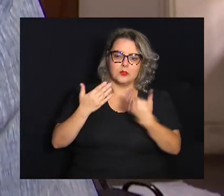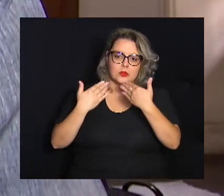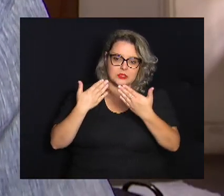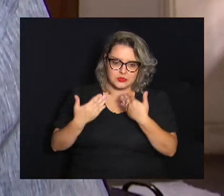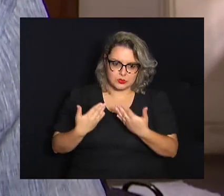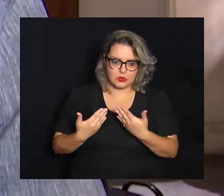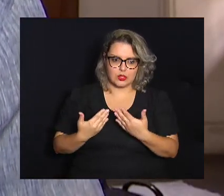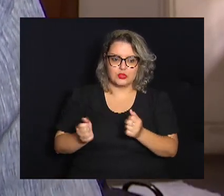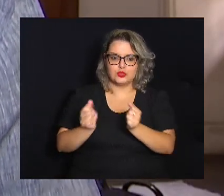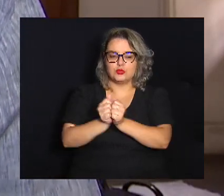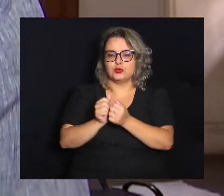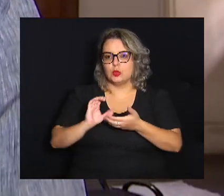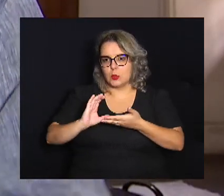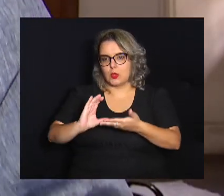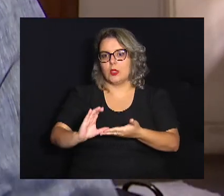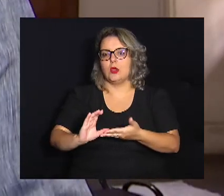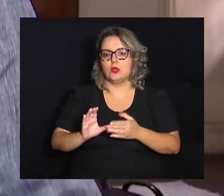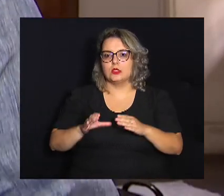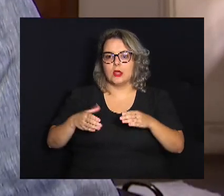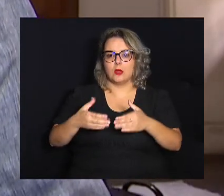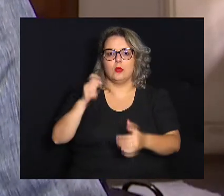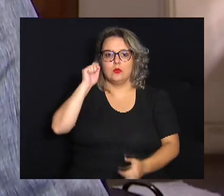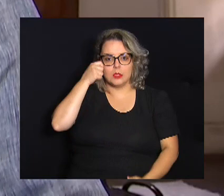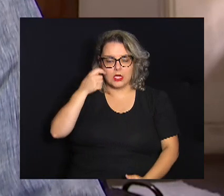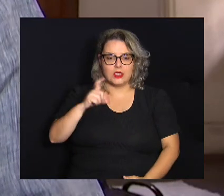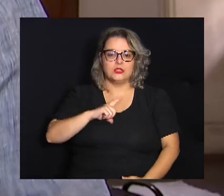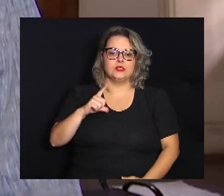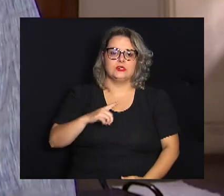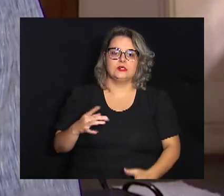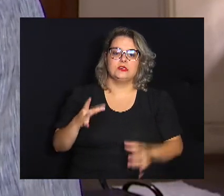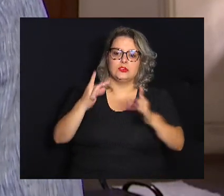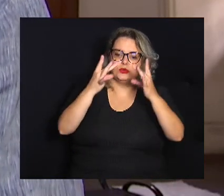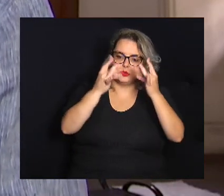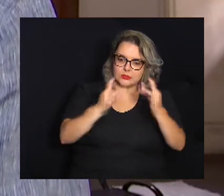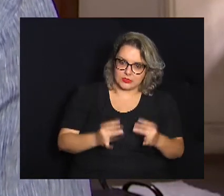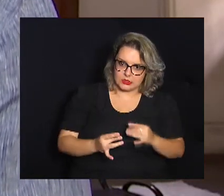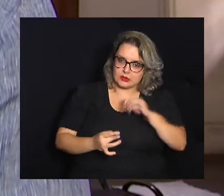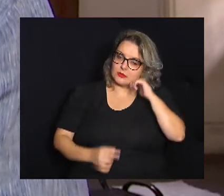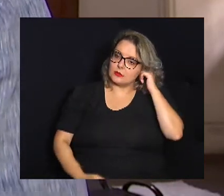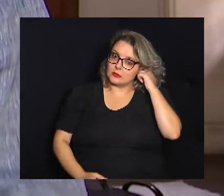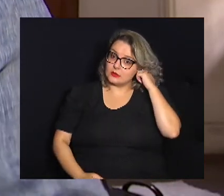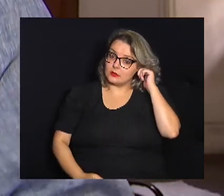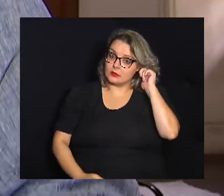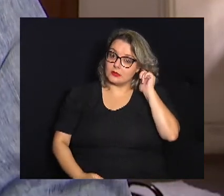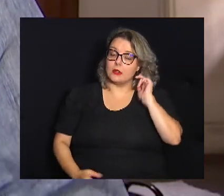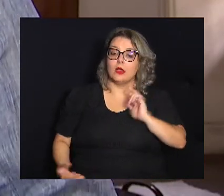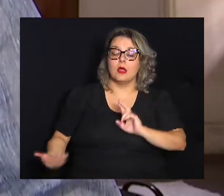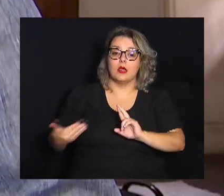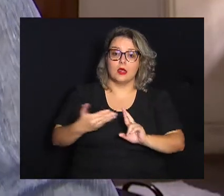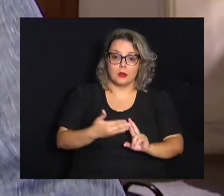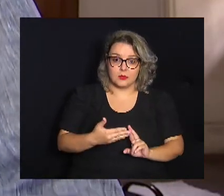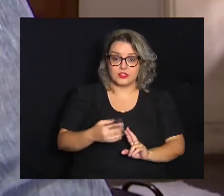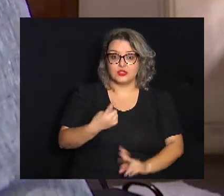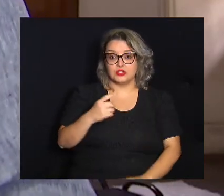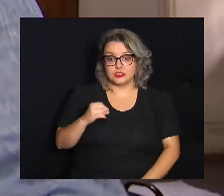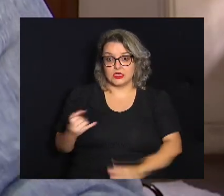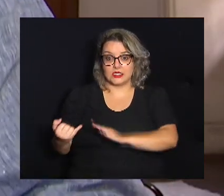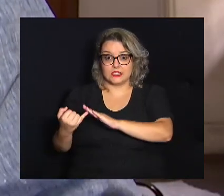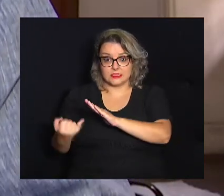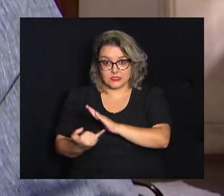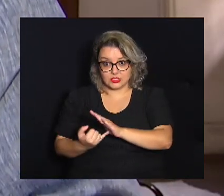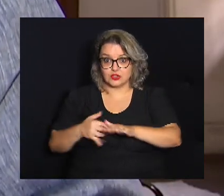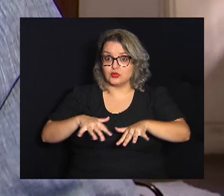o Conselho da Comunidade Negra, que tem na sua composição a representatividade de 10 entidades do movimento